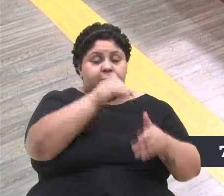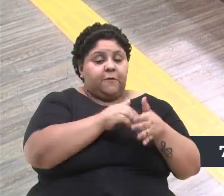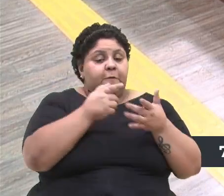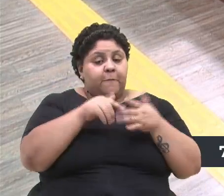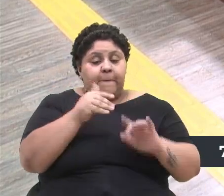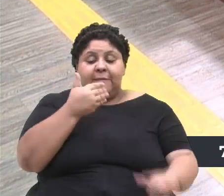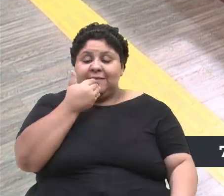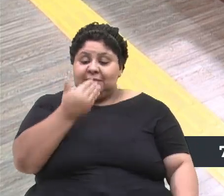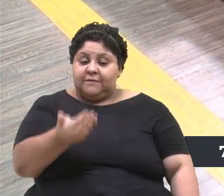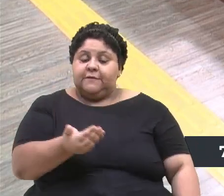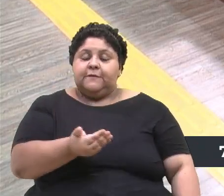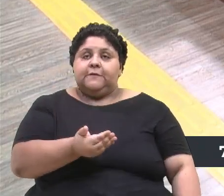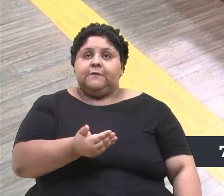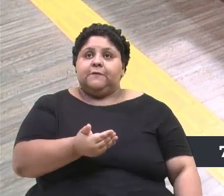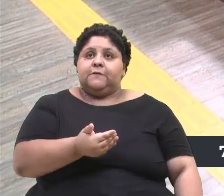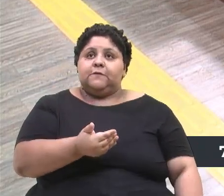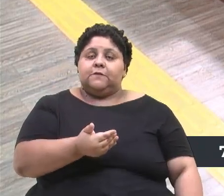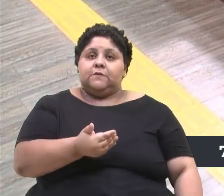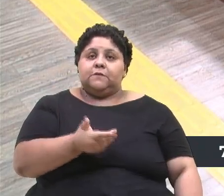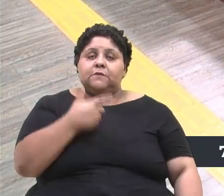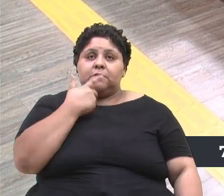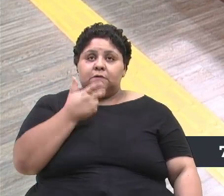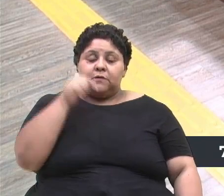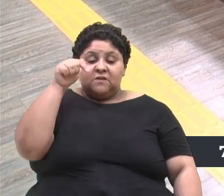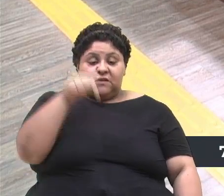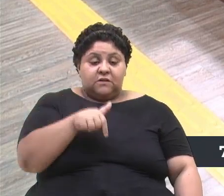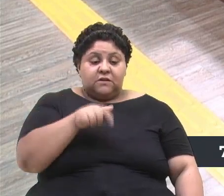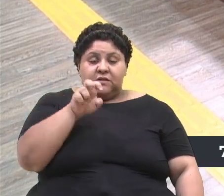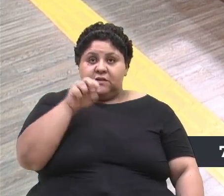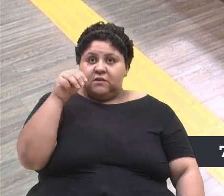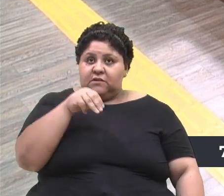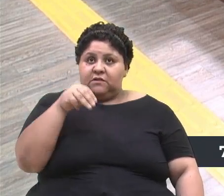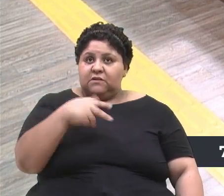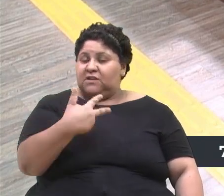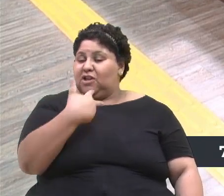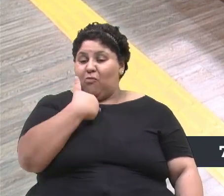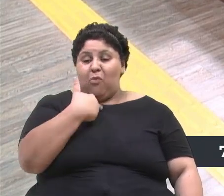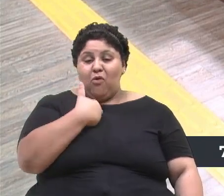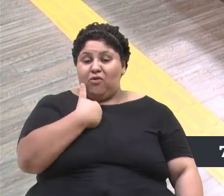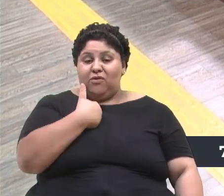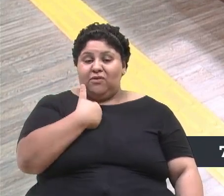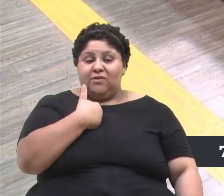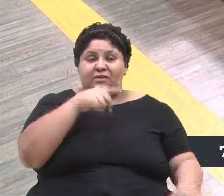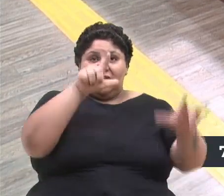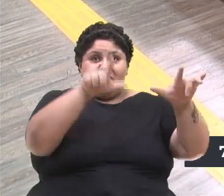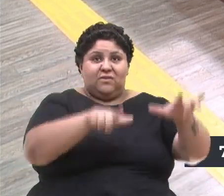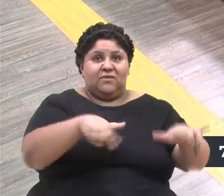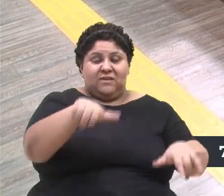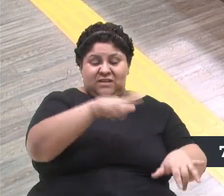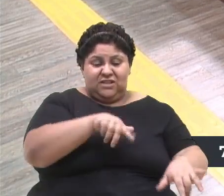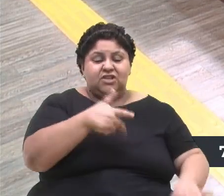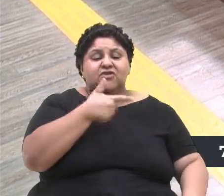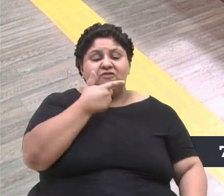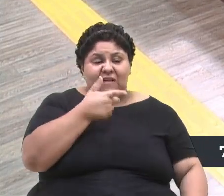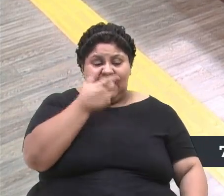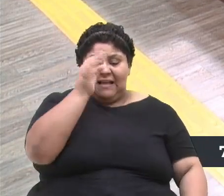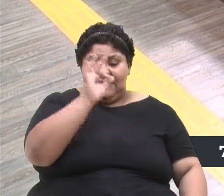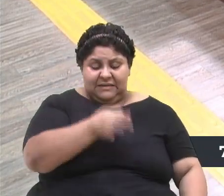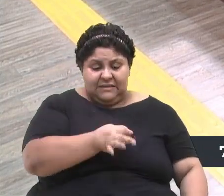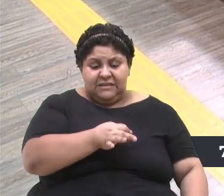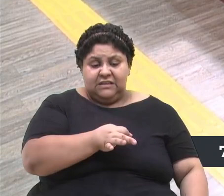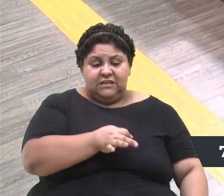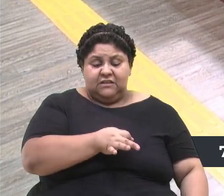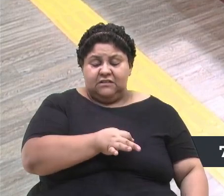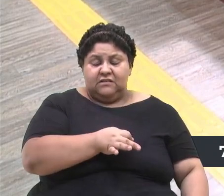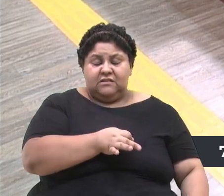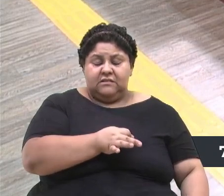para falar aqui nesses 5 minutos, porque eu não posso deixar aqui o lugar da gente falar mesmo. E eu não posso deixar o que a